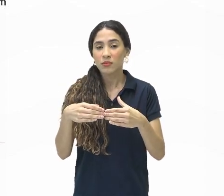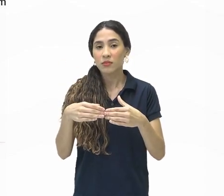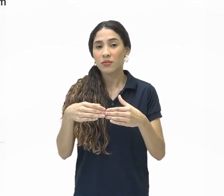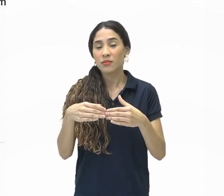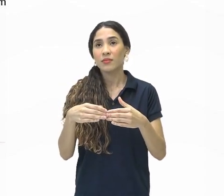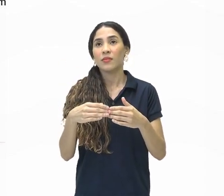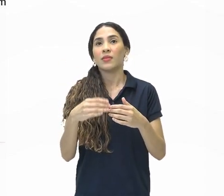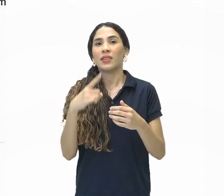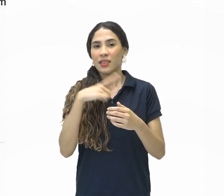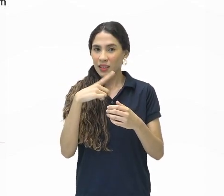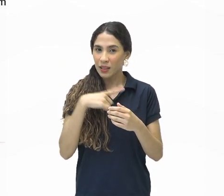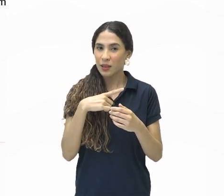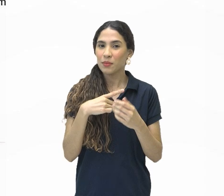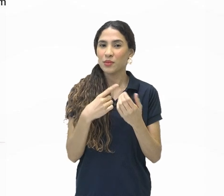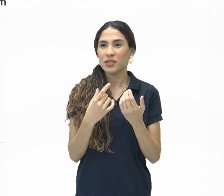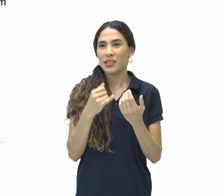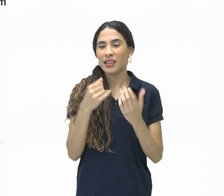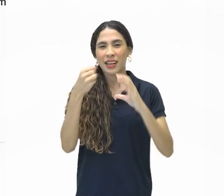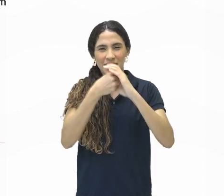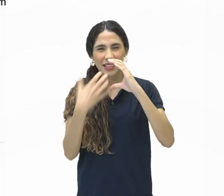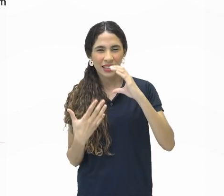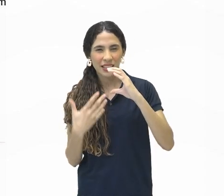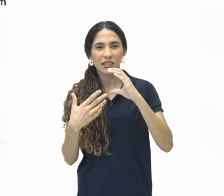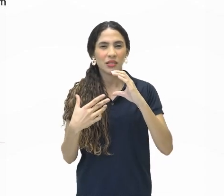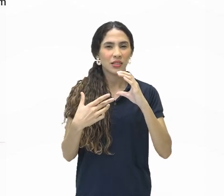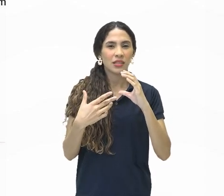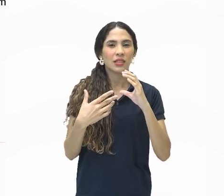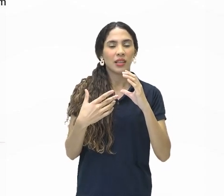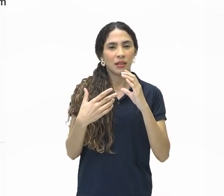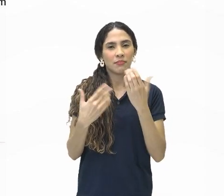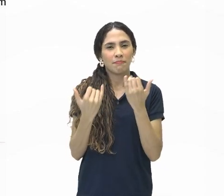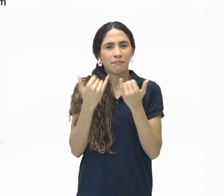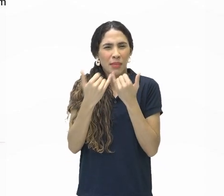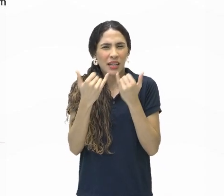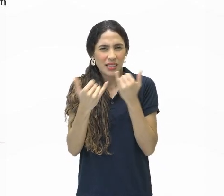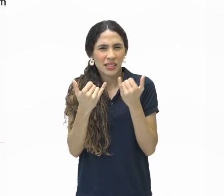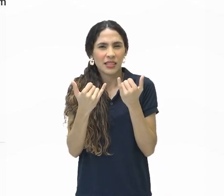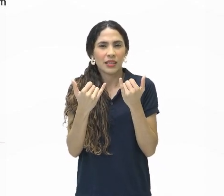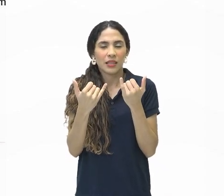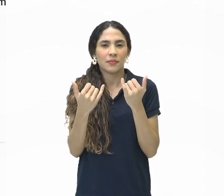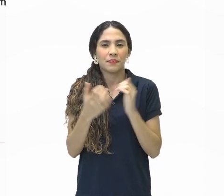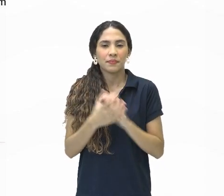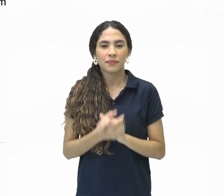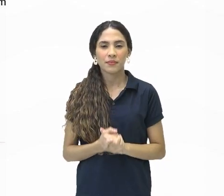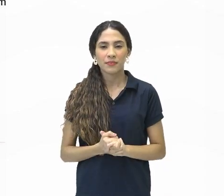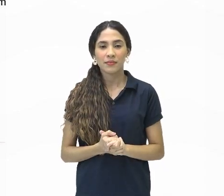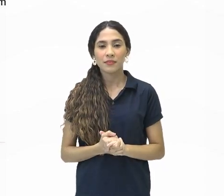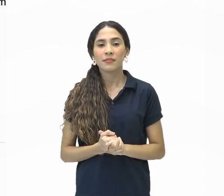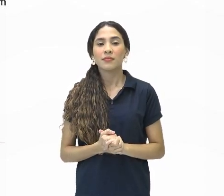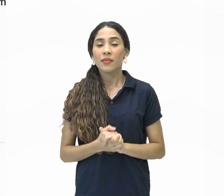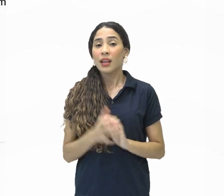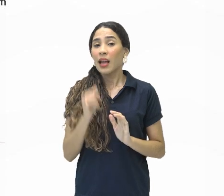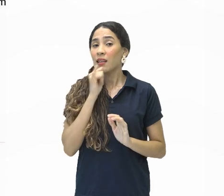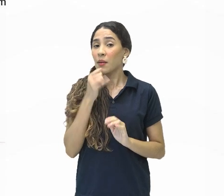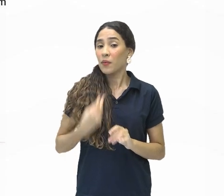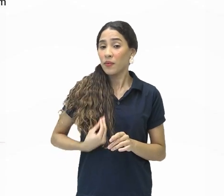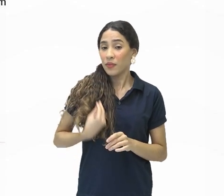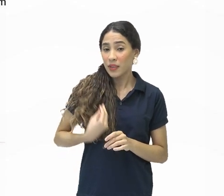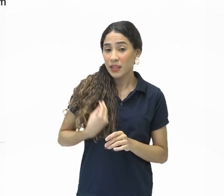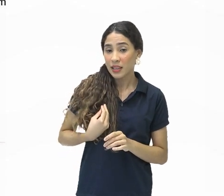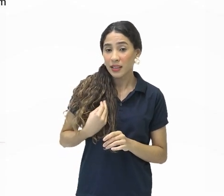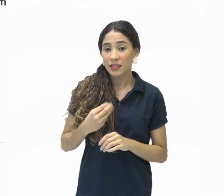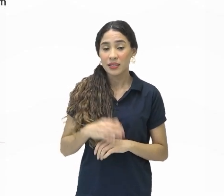Tanto é que nós temos muitas coisas em comum, muita coisa em comum com os animais. A questão da